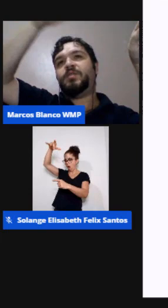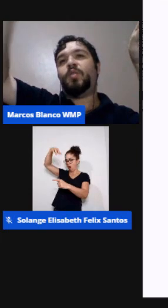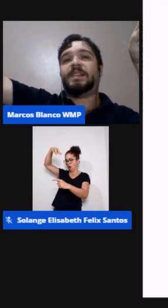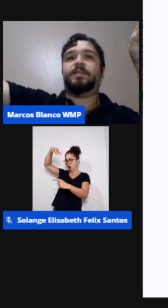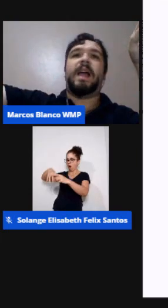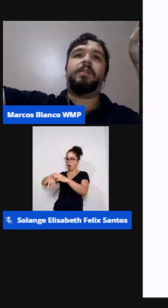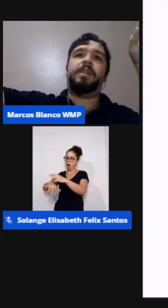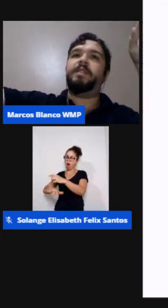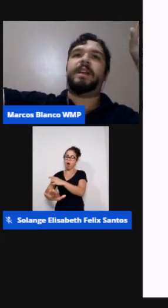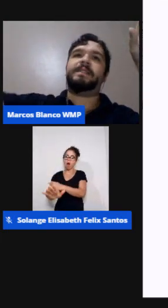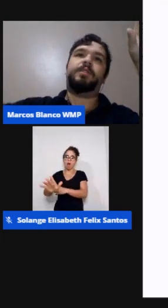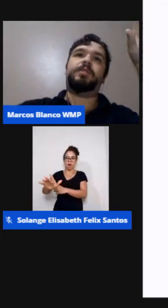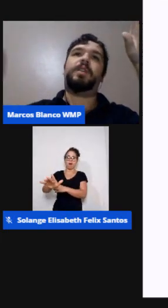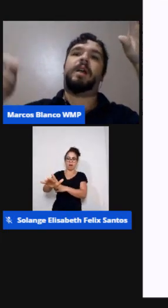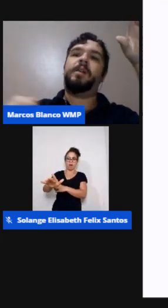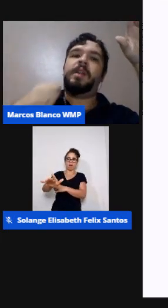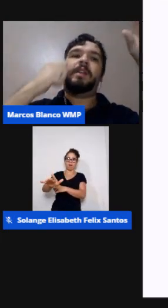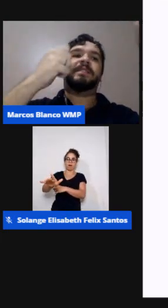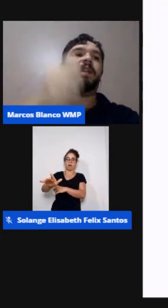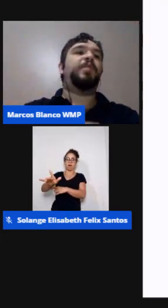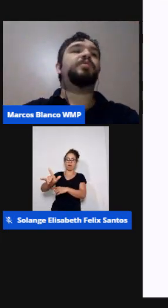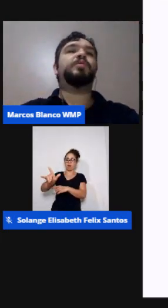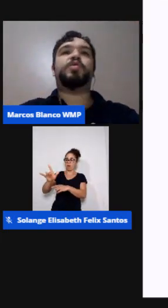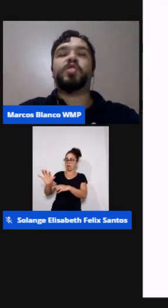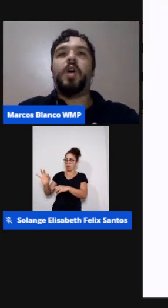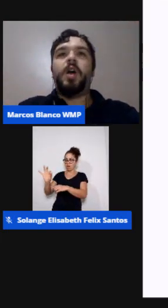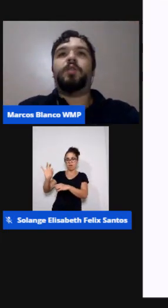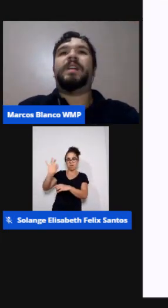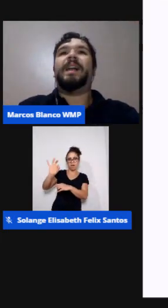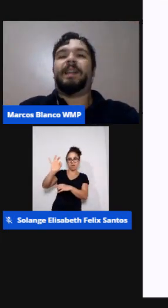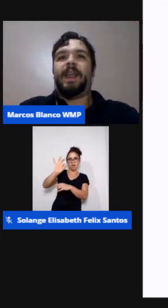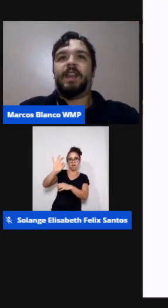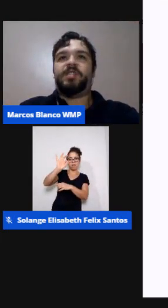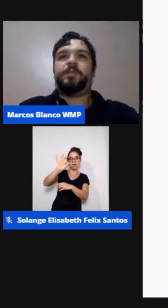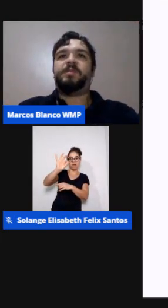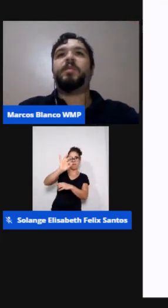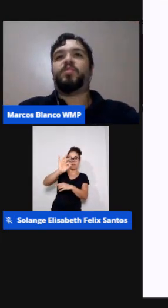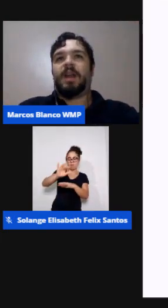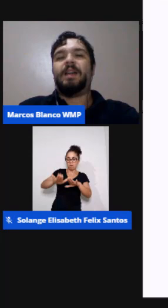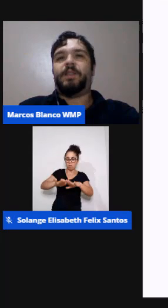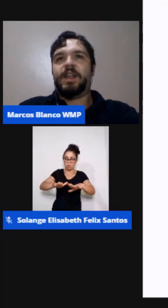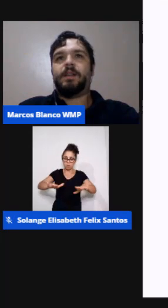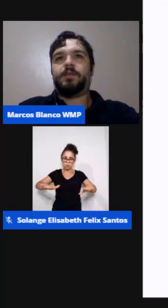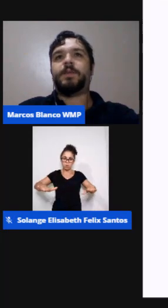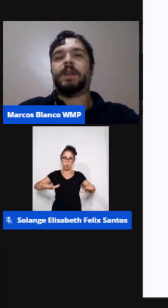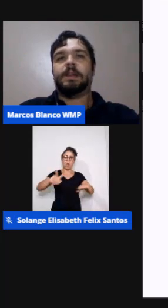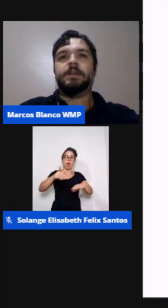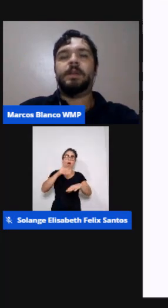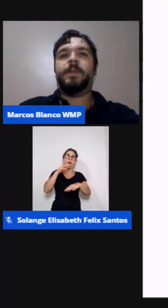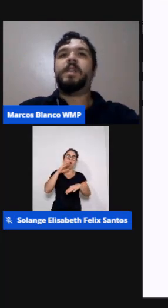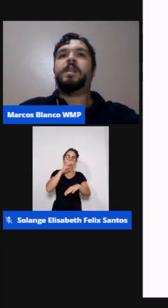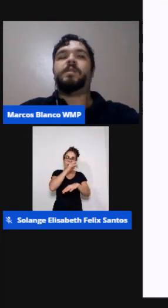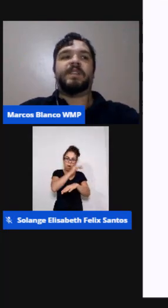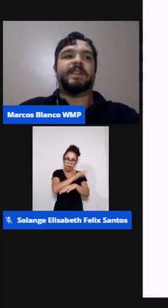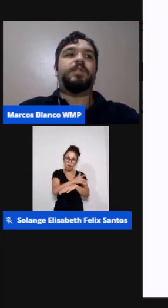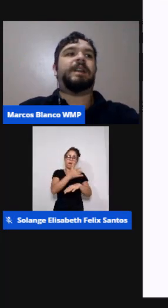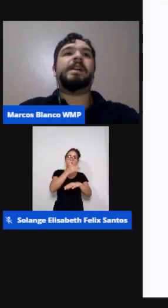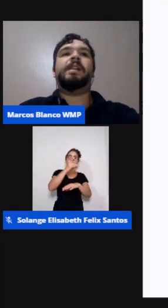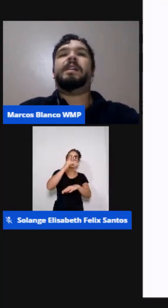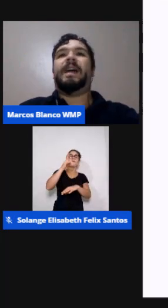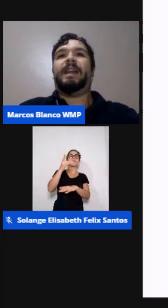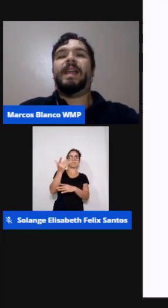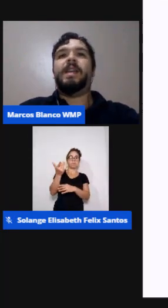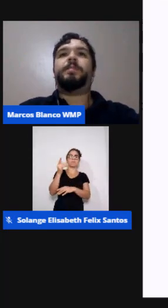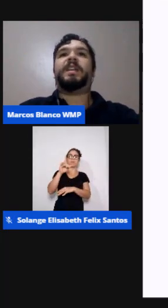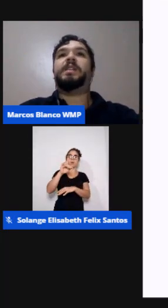a circulação da água e vai nascer em outro lugar. Sempre no solo, lugar quente, principalmente com larvas, né? Que eu estou falando. Se